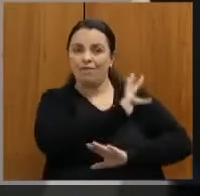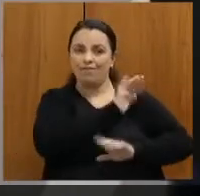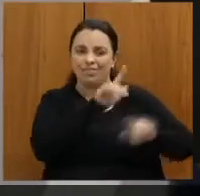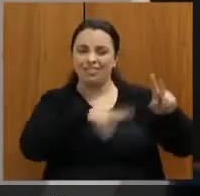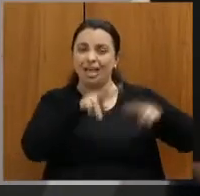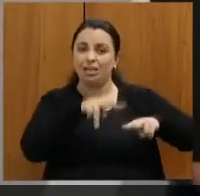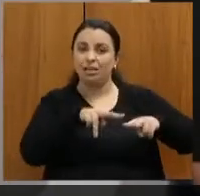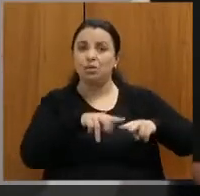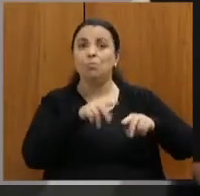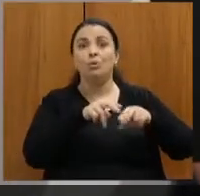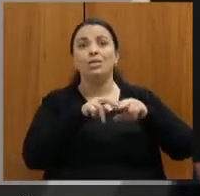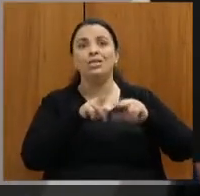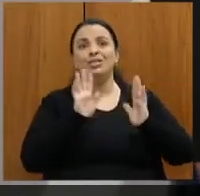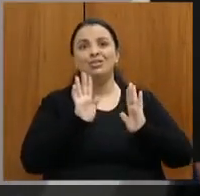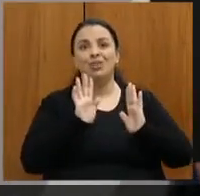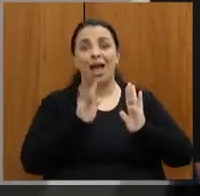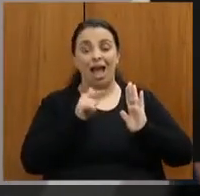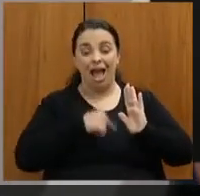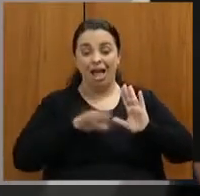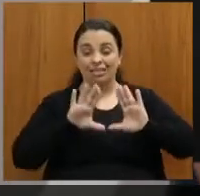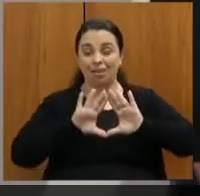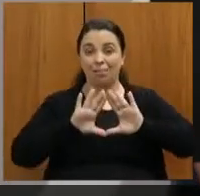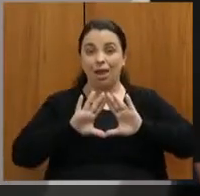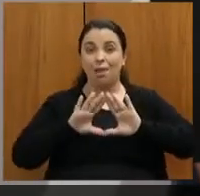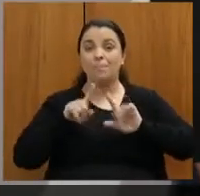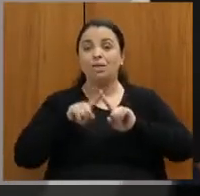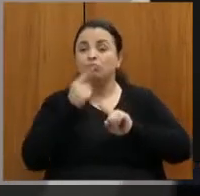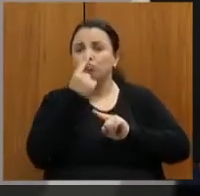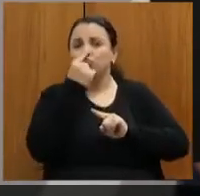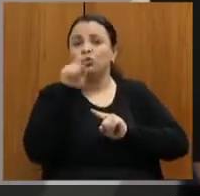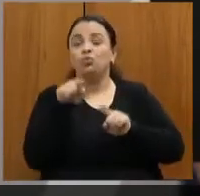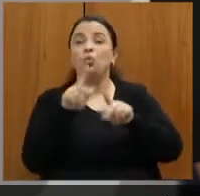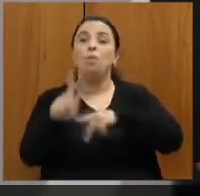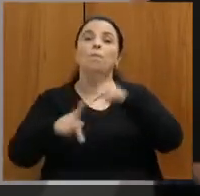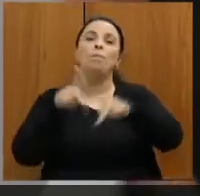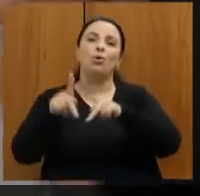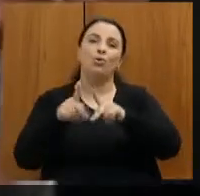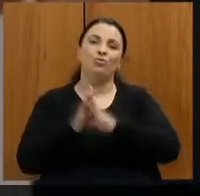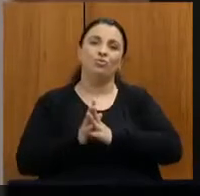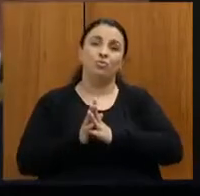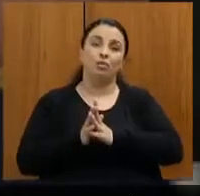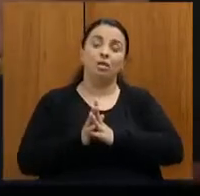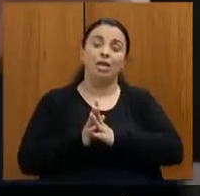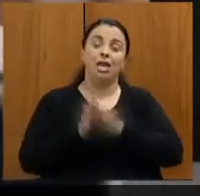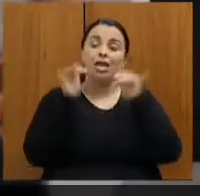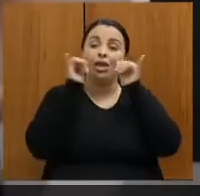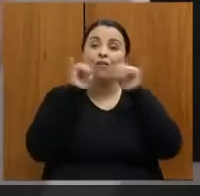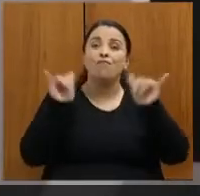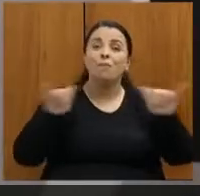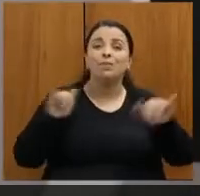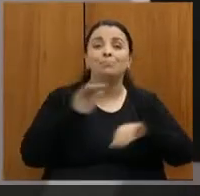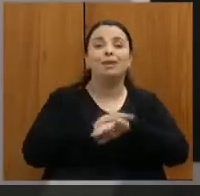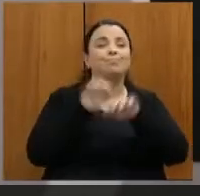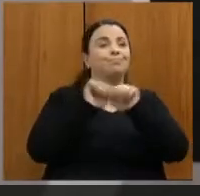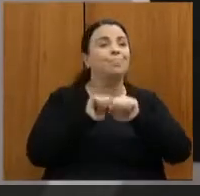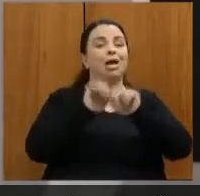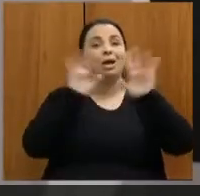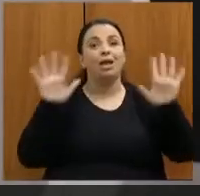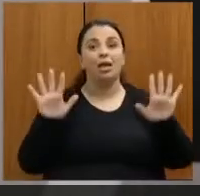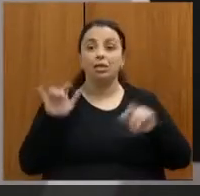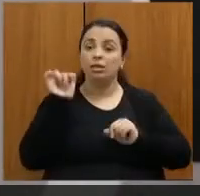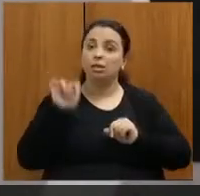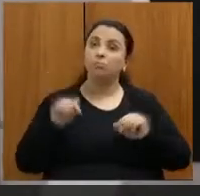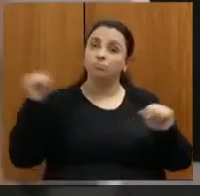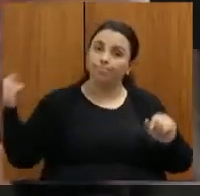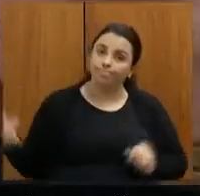do Povo Mineiro faz com que o povo Mineiro tem a informação mais clara Então eu acho que essas questões são muito